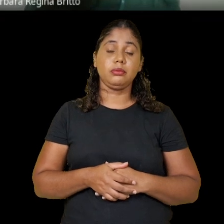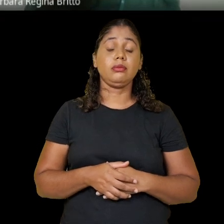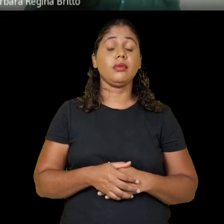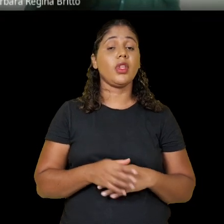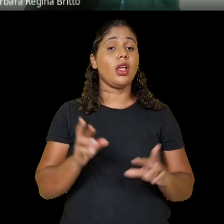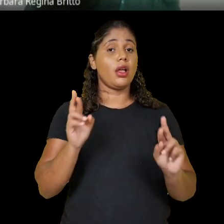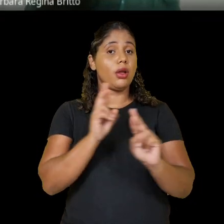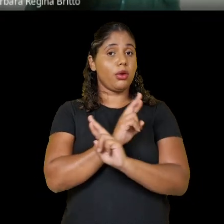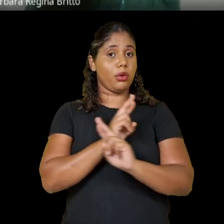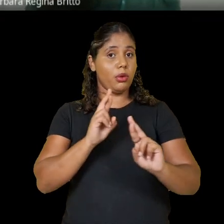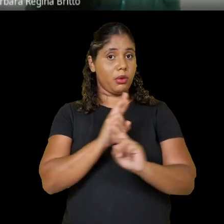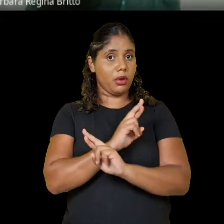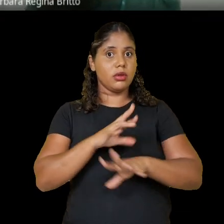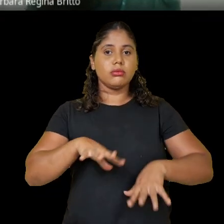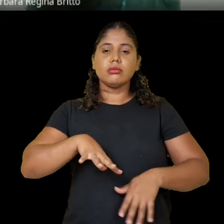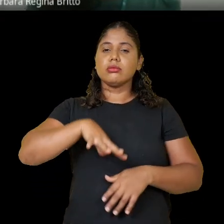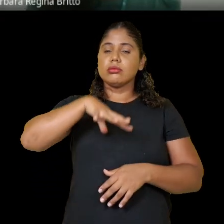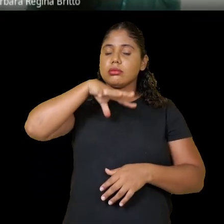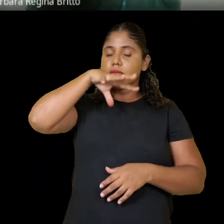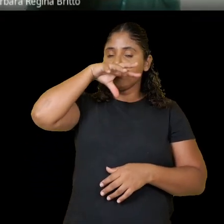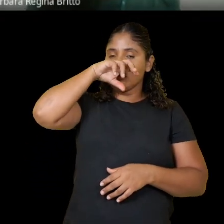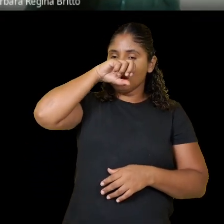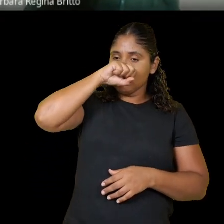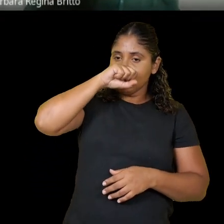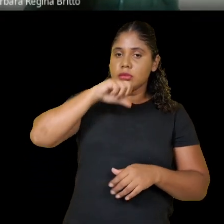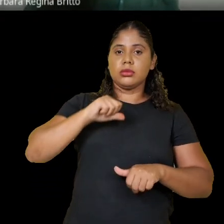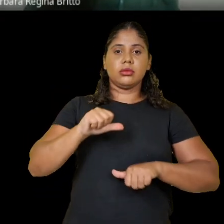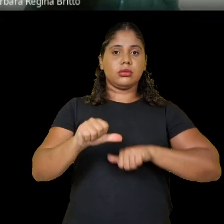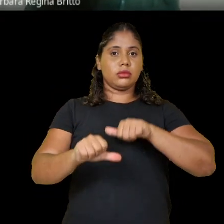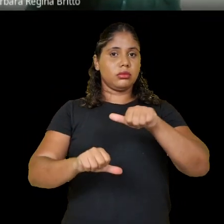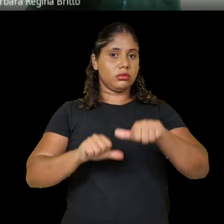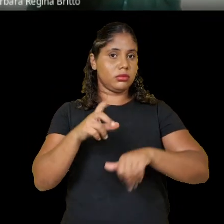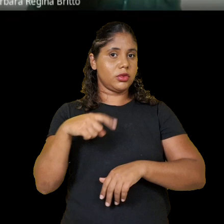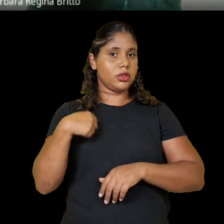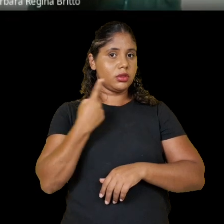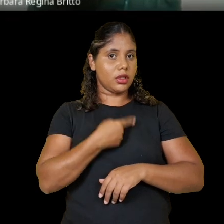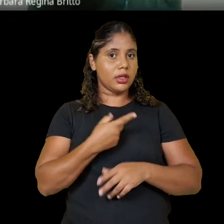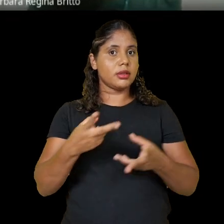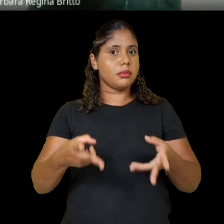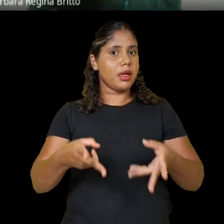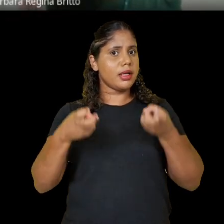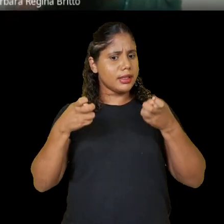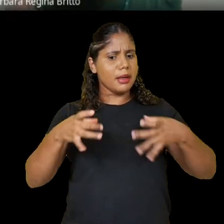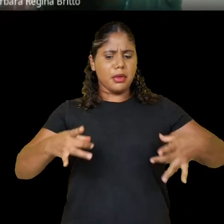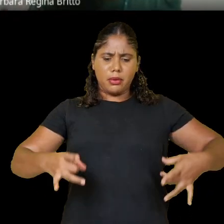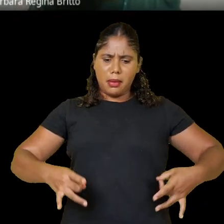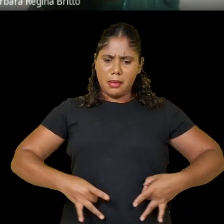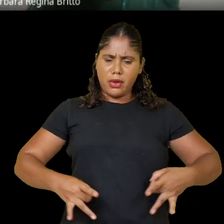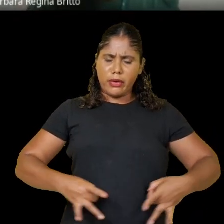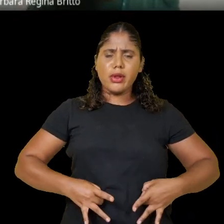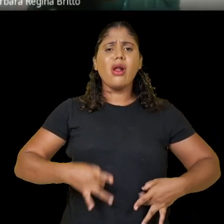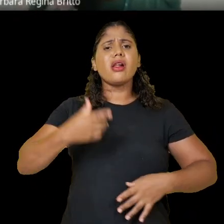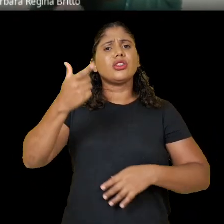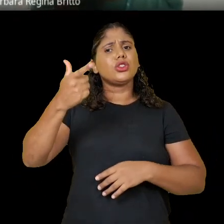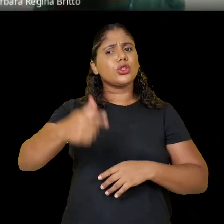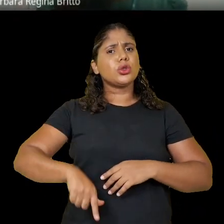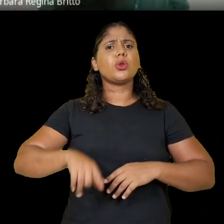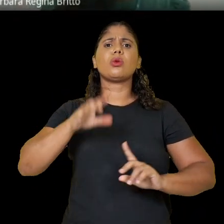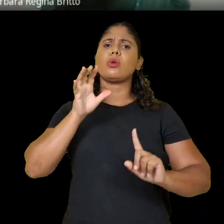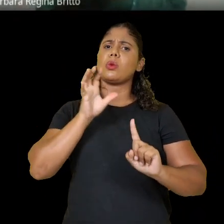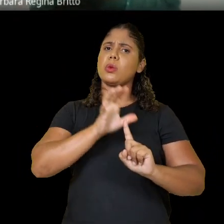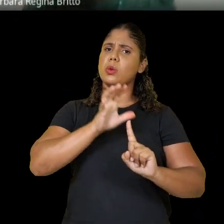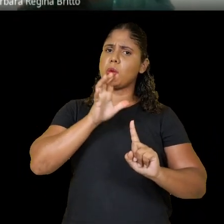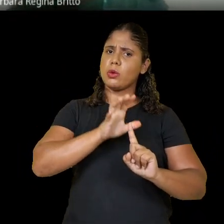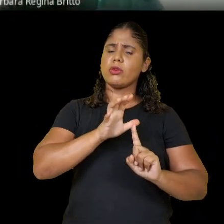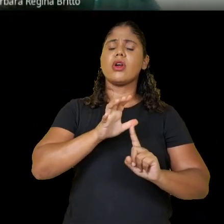Aí, em relação à alteração respiratória, a gente vai perceber mais uma vez a influência da progesterona, que é um hormônio